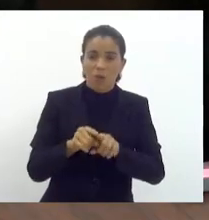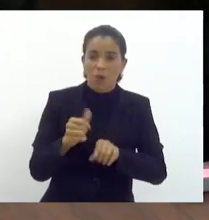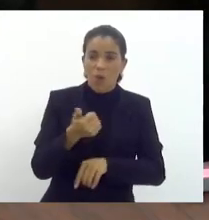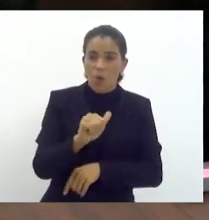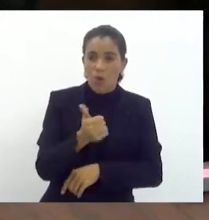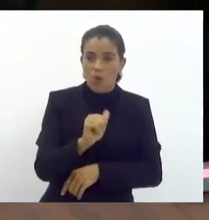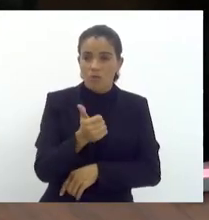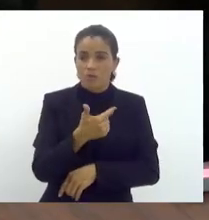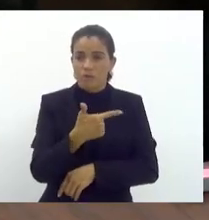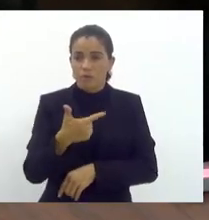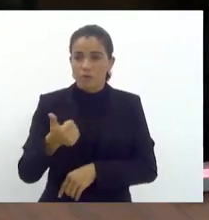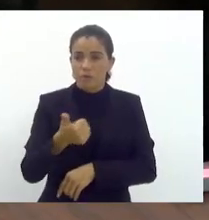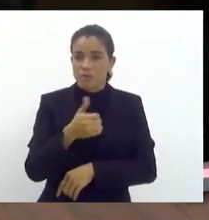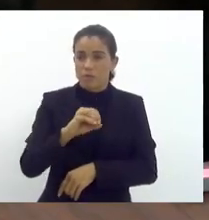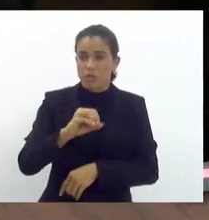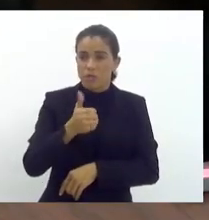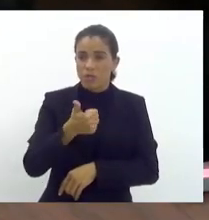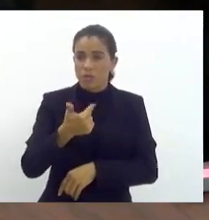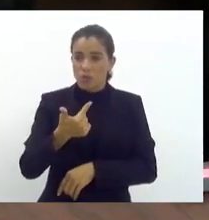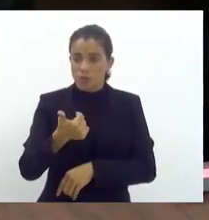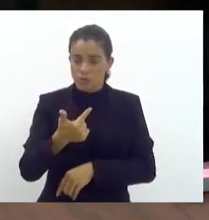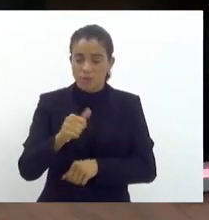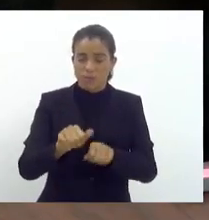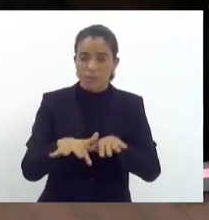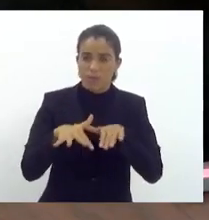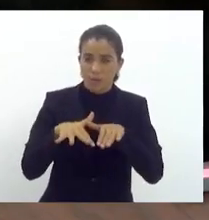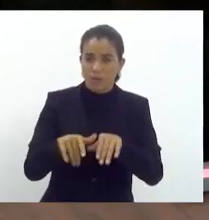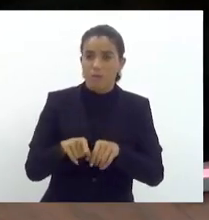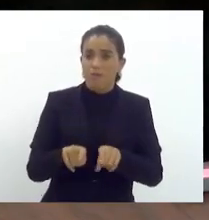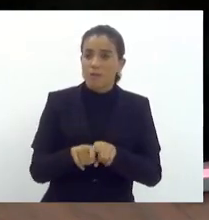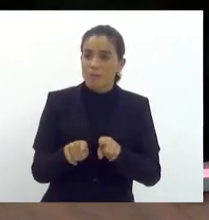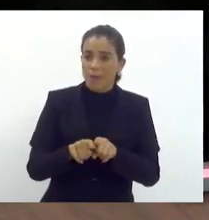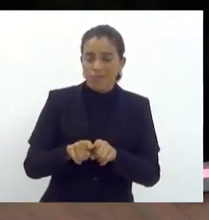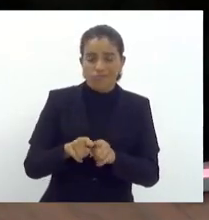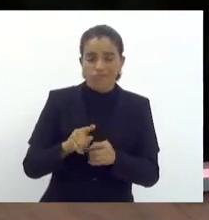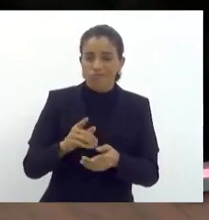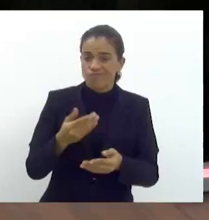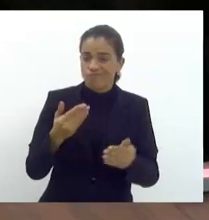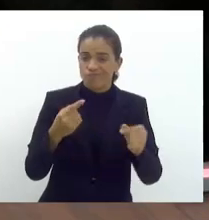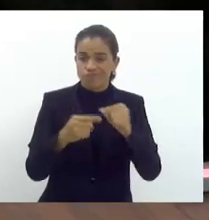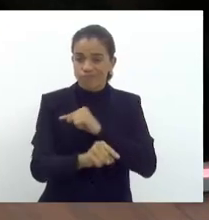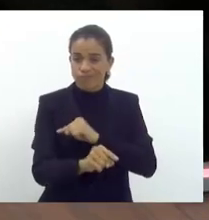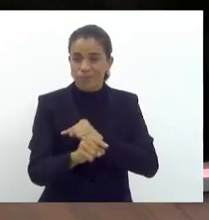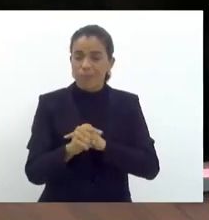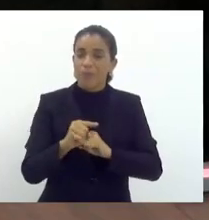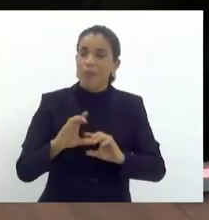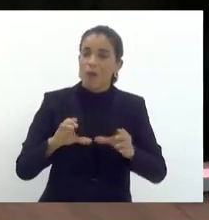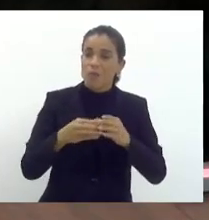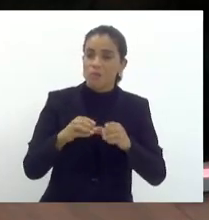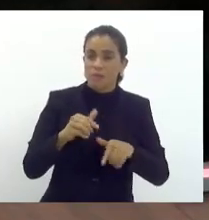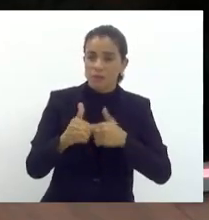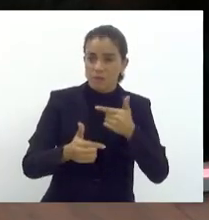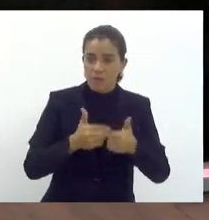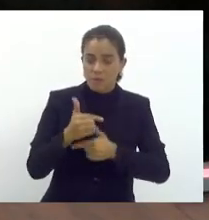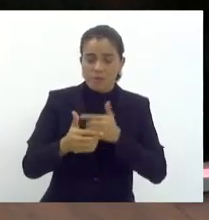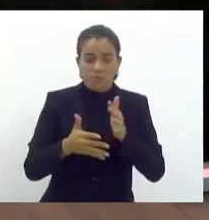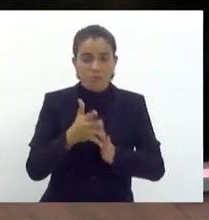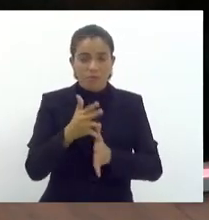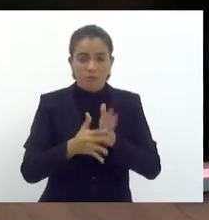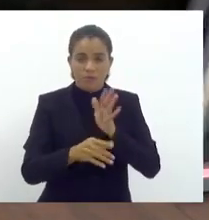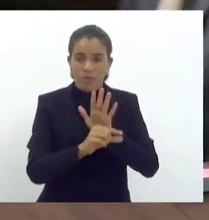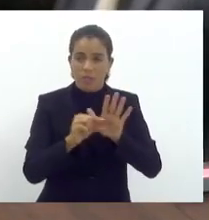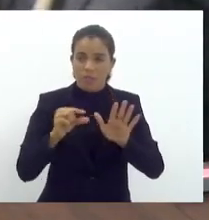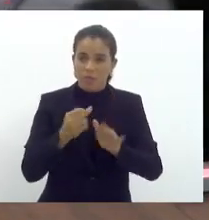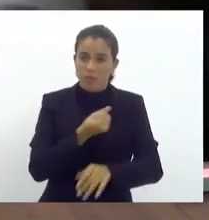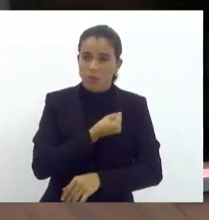27 51 111 112 de plenário pela rejeição da emenda 1 da comissão de trabalho prejudicada a emenda